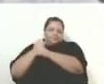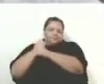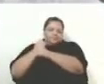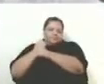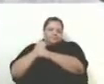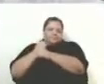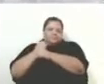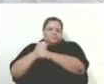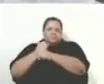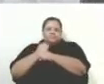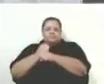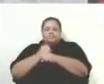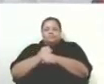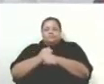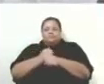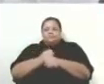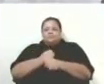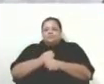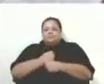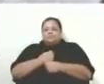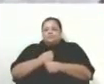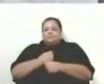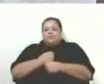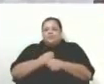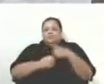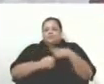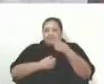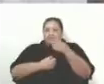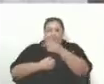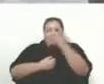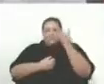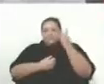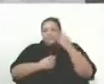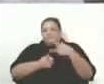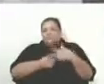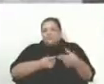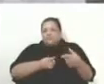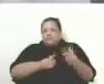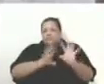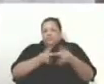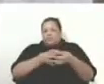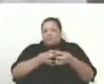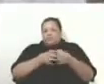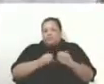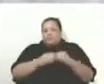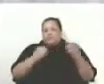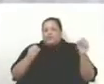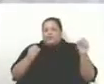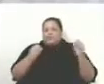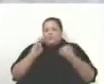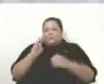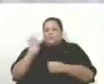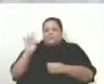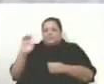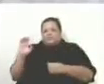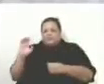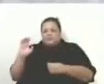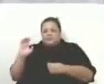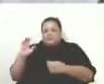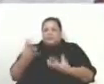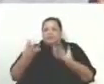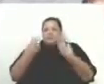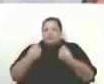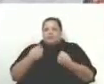desse grupo, né, que inclusive ganhou como maior equipe. Muito obrigada, BTC, por me acolher